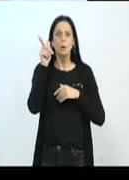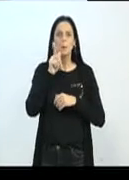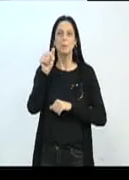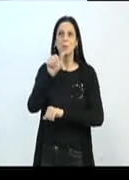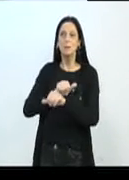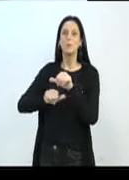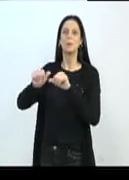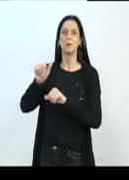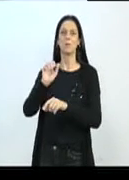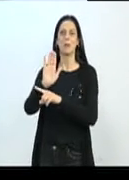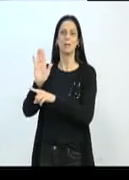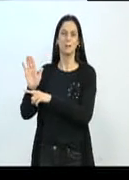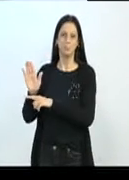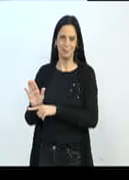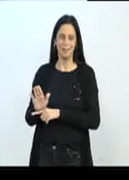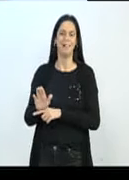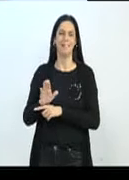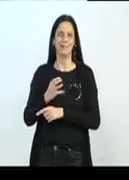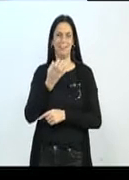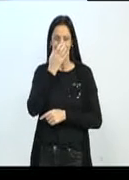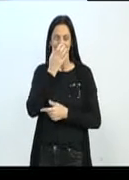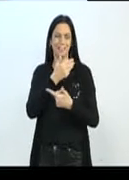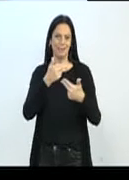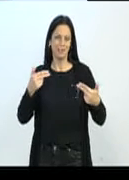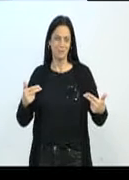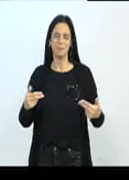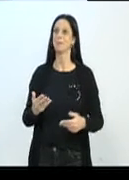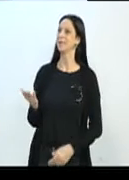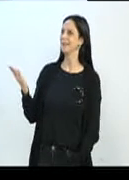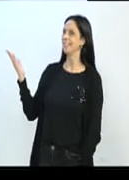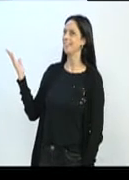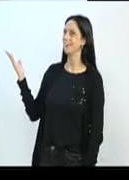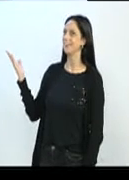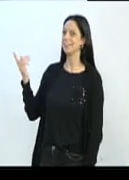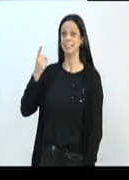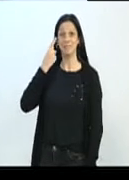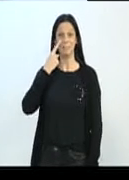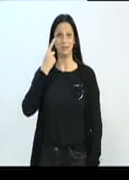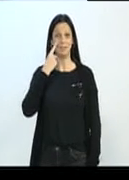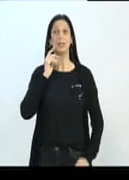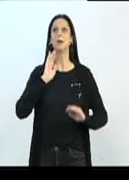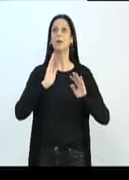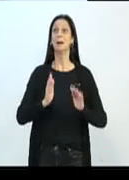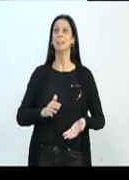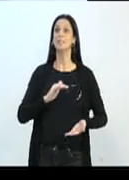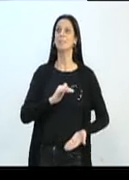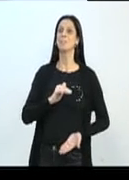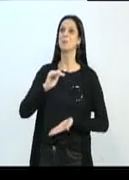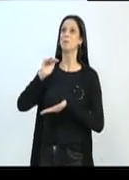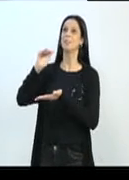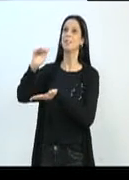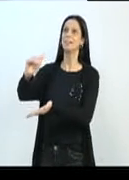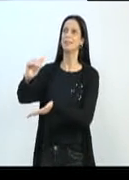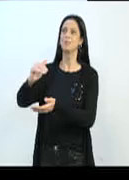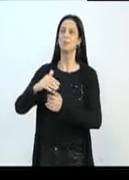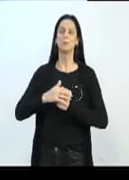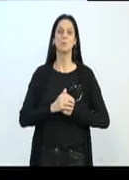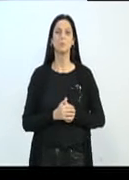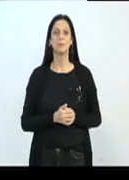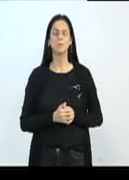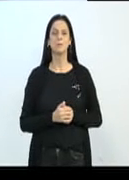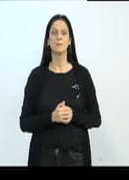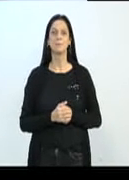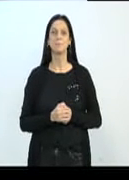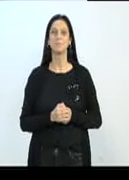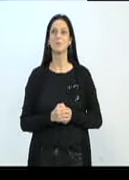aberto para receber as suas tampinhas e eu fiz entrega a uma das protetoras e dependências da nossa cidade a